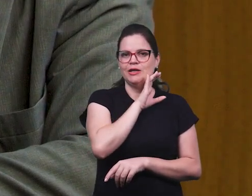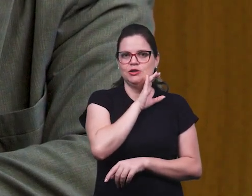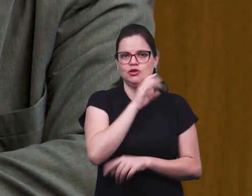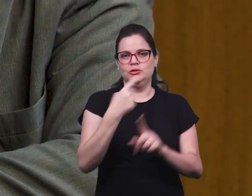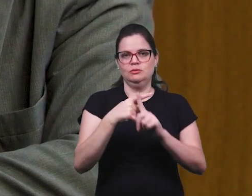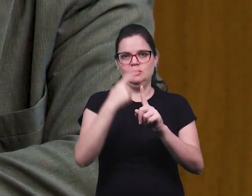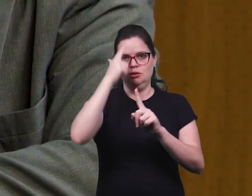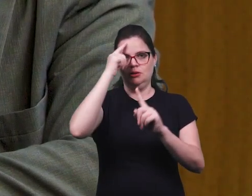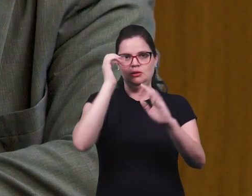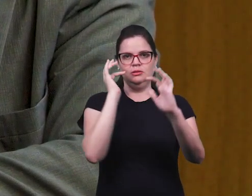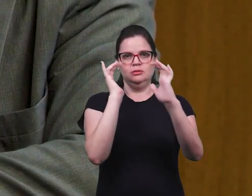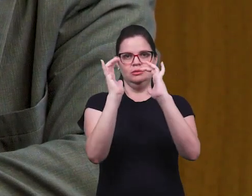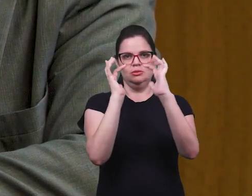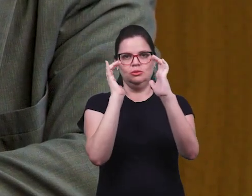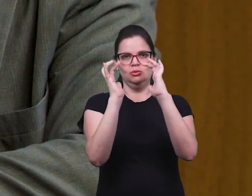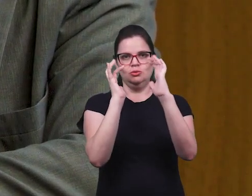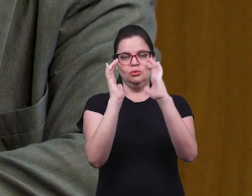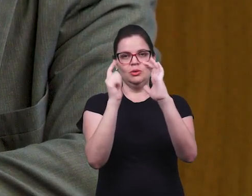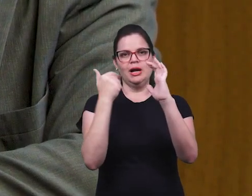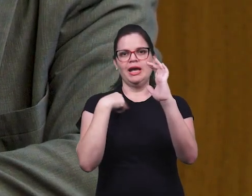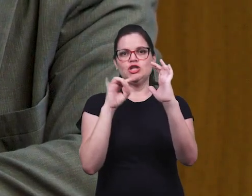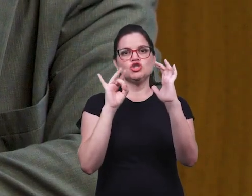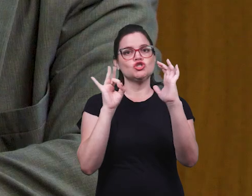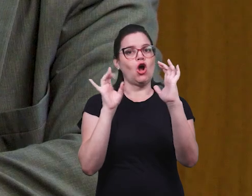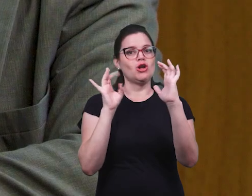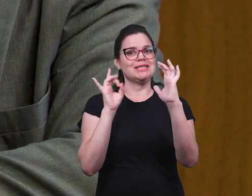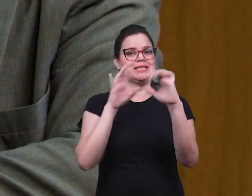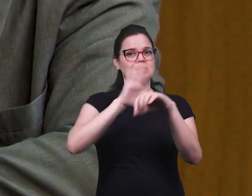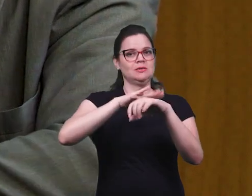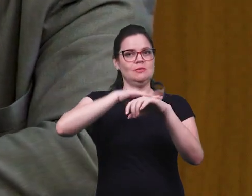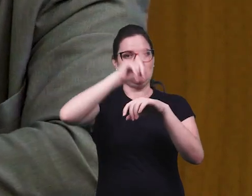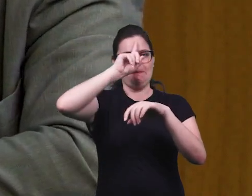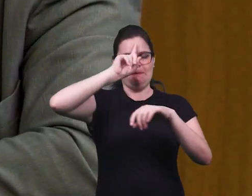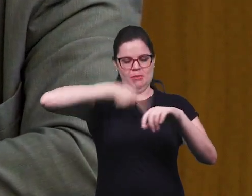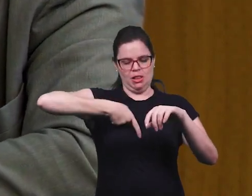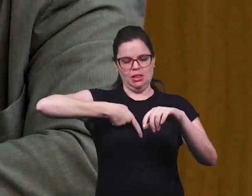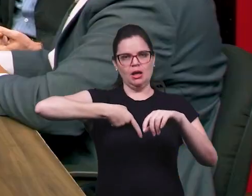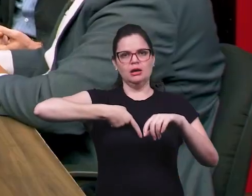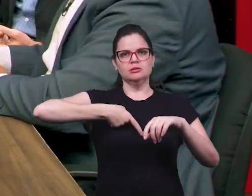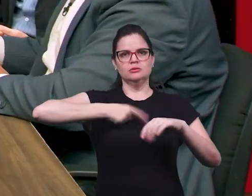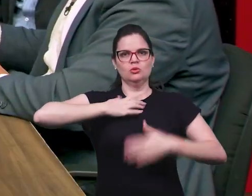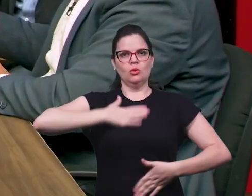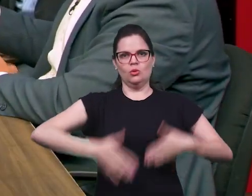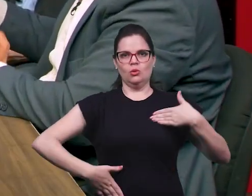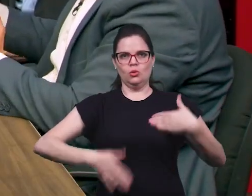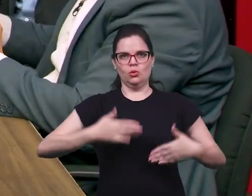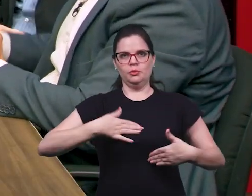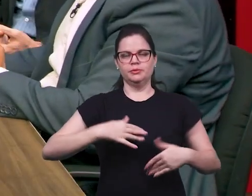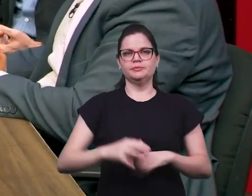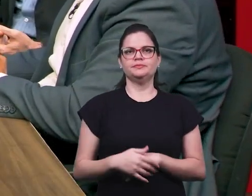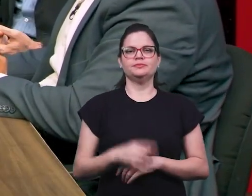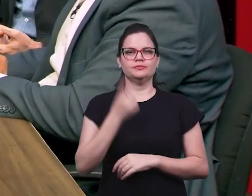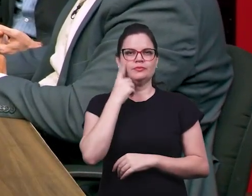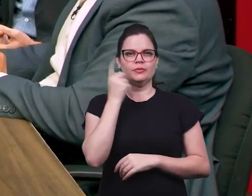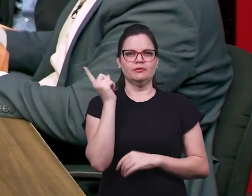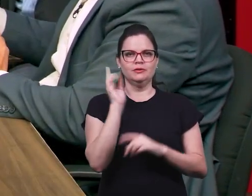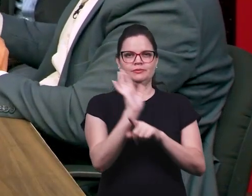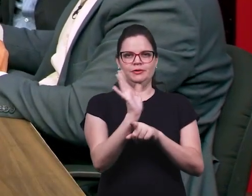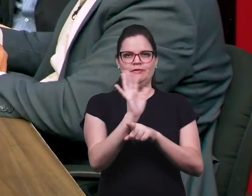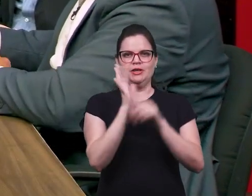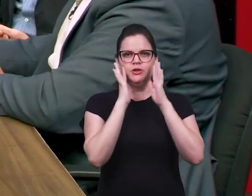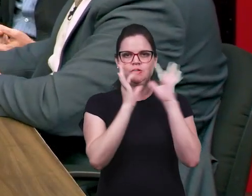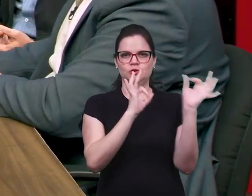nosso cérebro ele vai tomar certas decisões para o benefício do corpo. Então nós vamos ver um vídeo, né, que vai